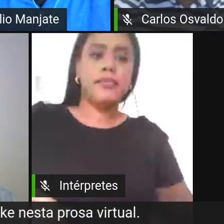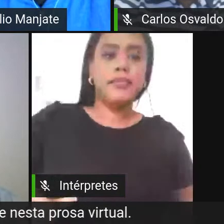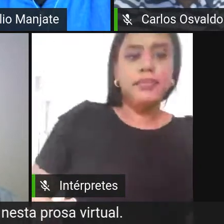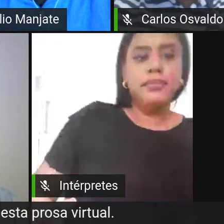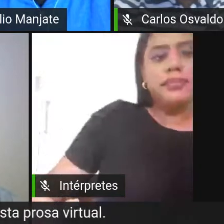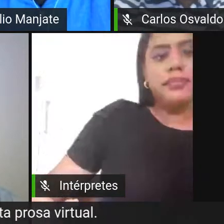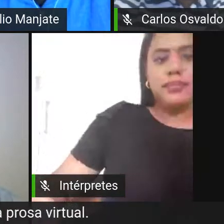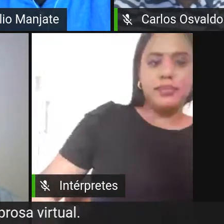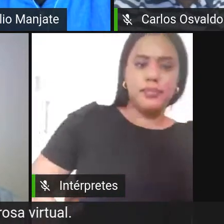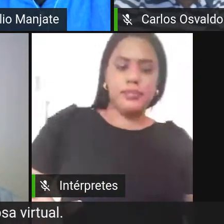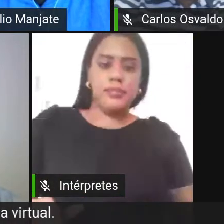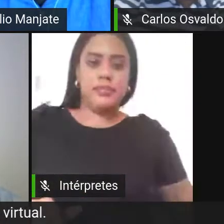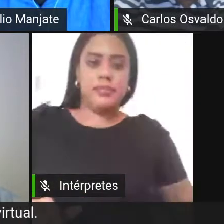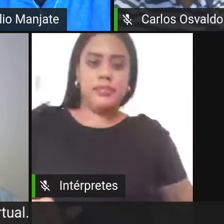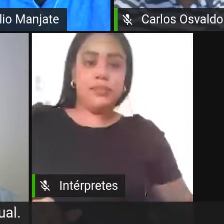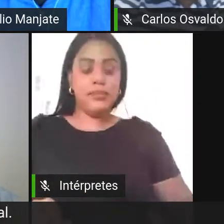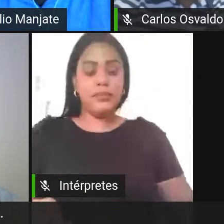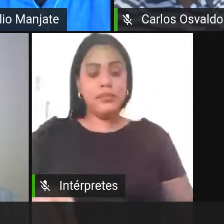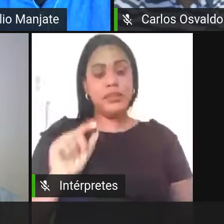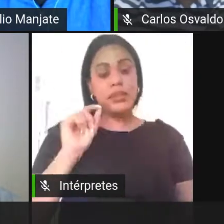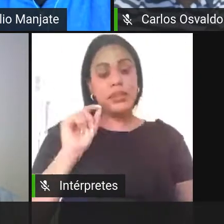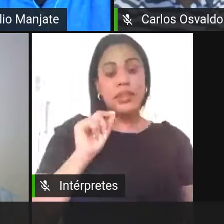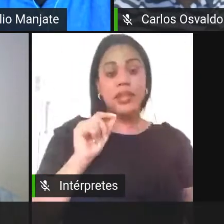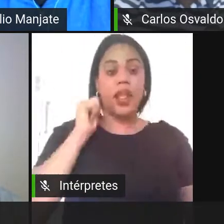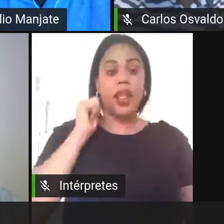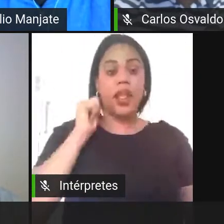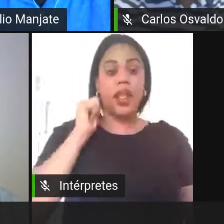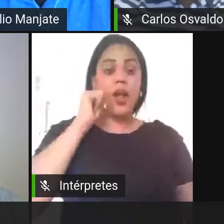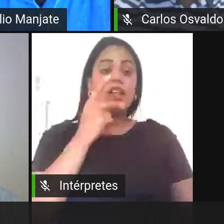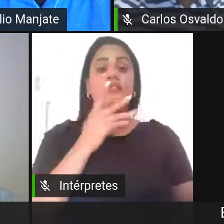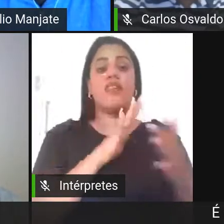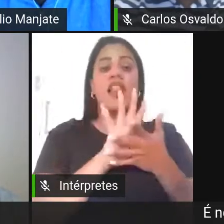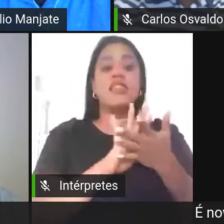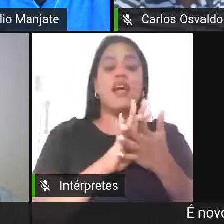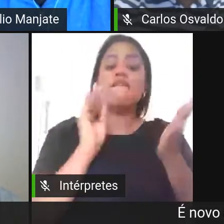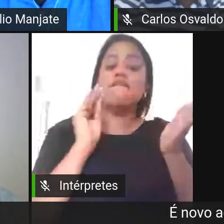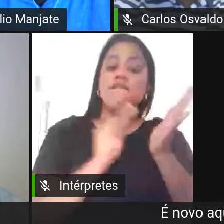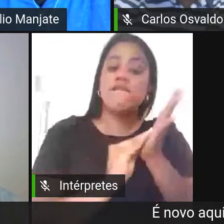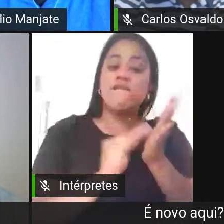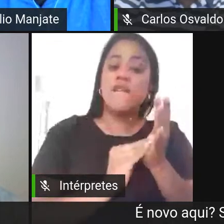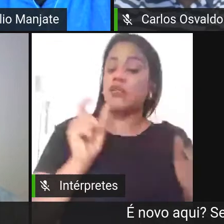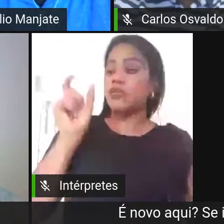disser, falta falar desta pessoa, falta falar deste grupo, então